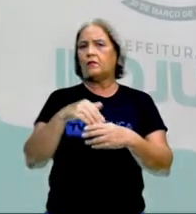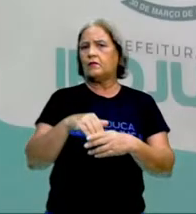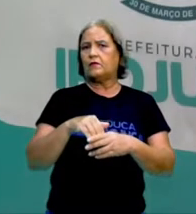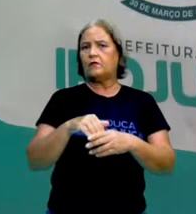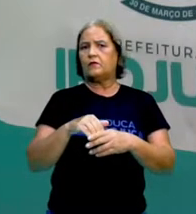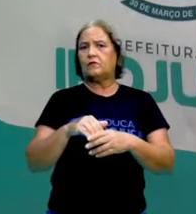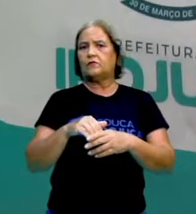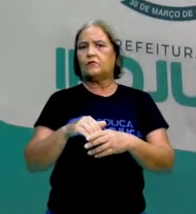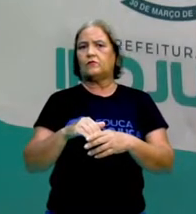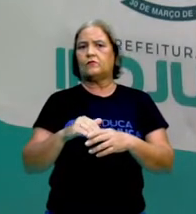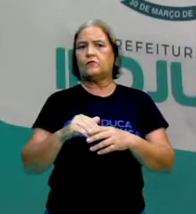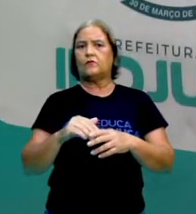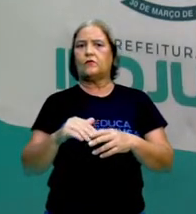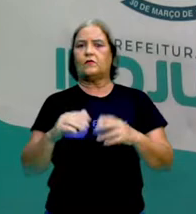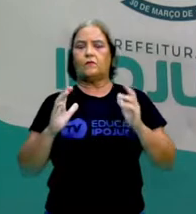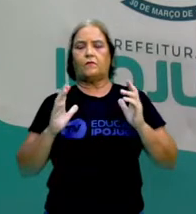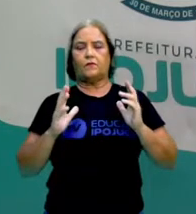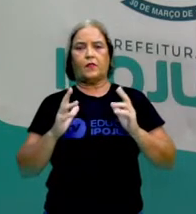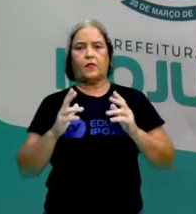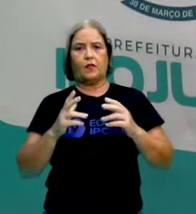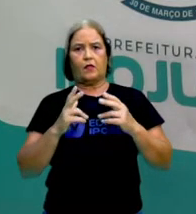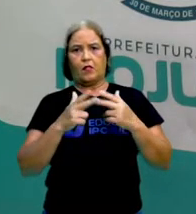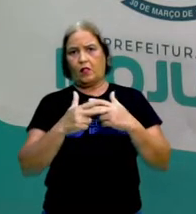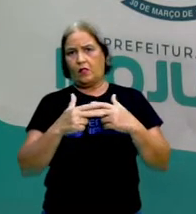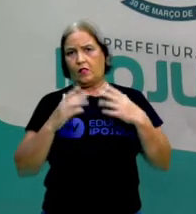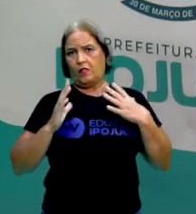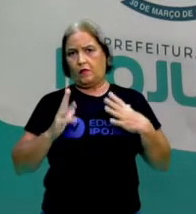do nosso corpo.